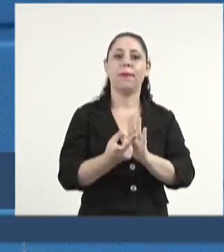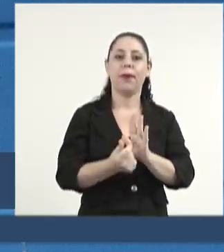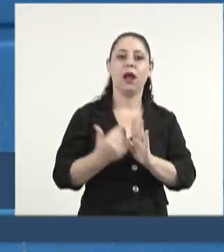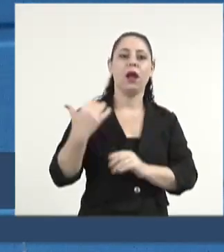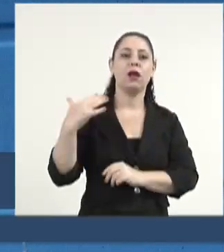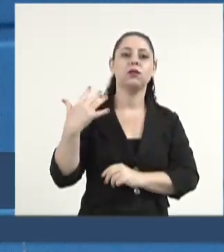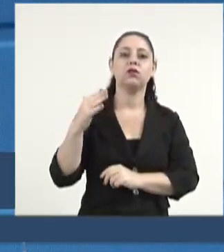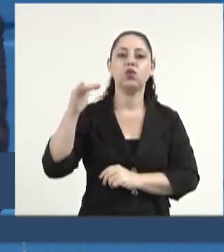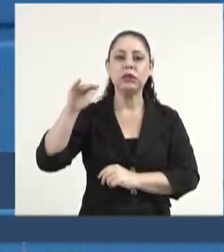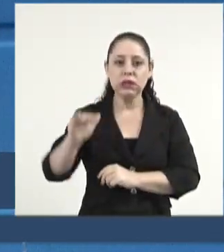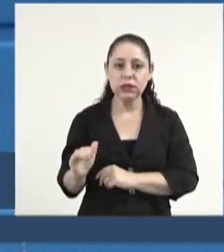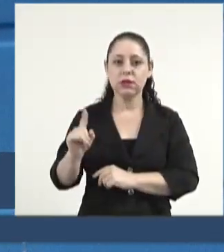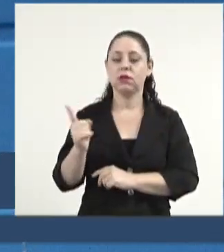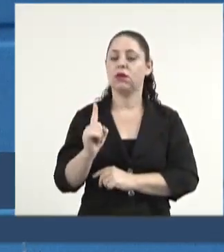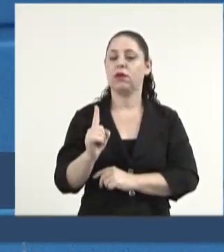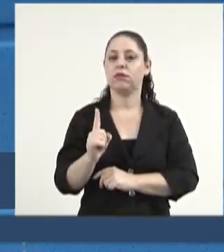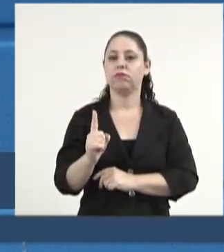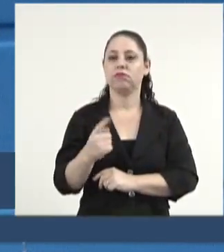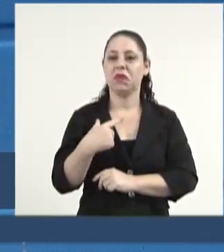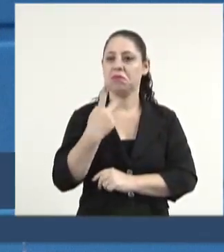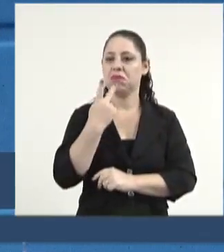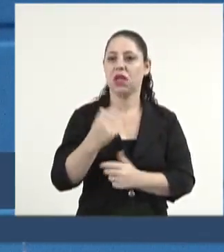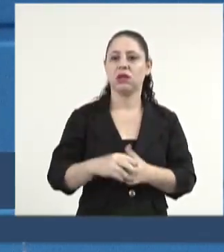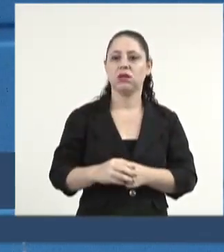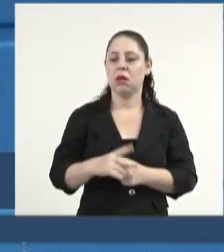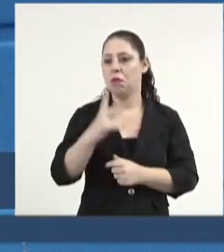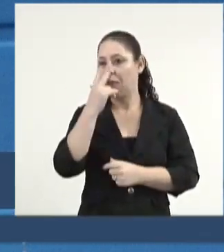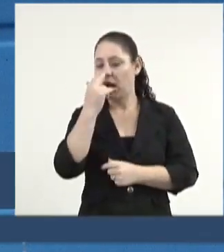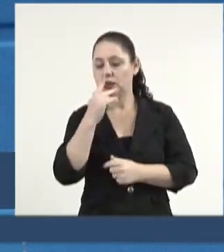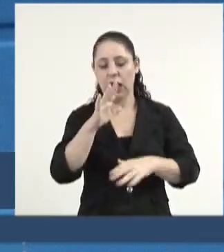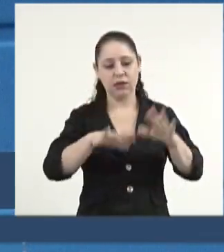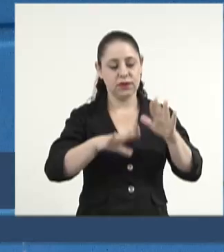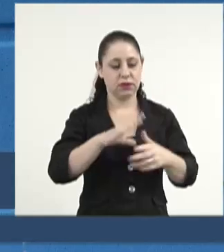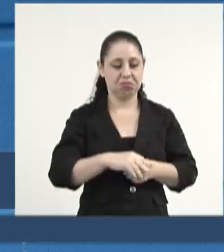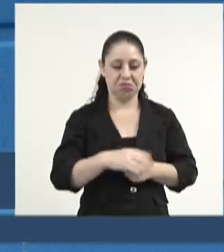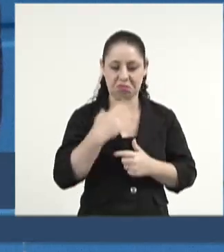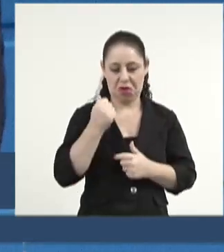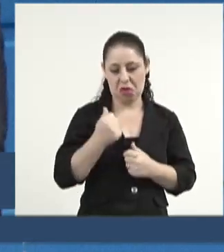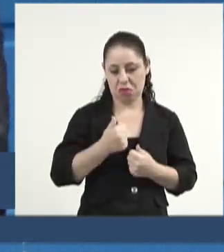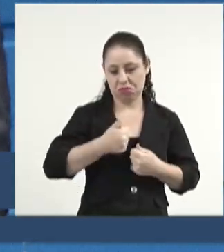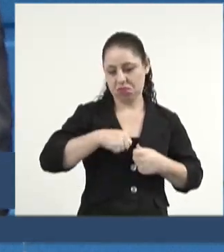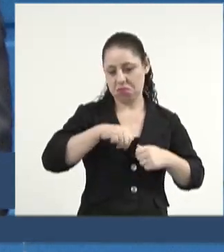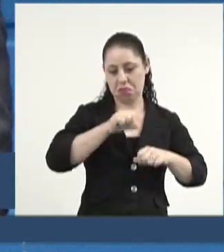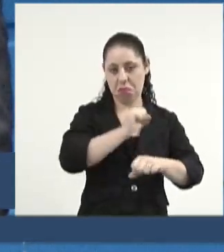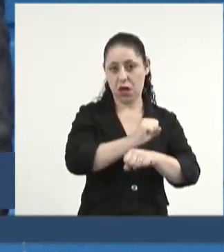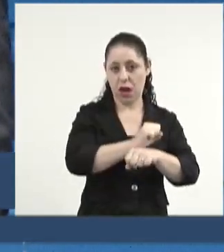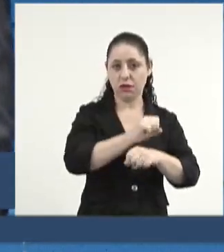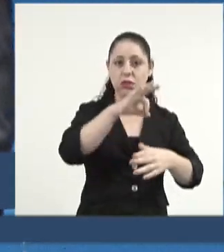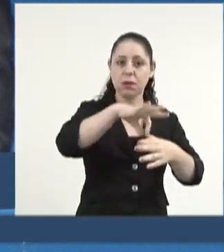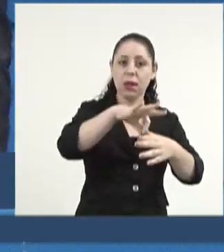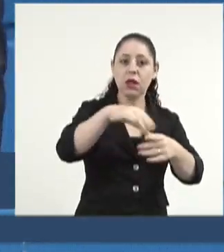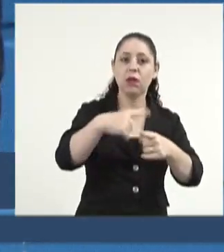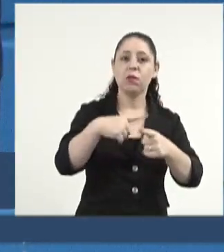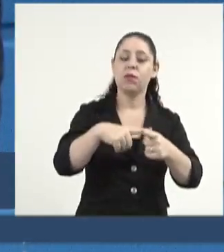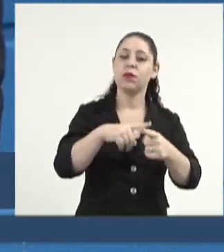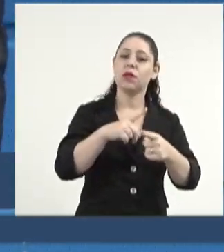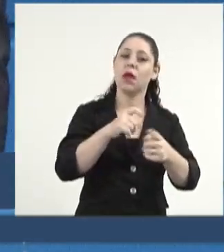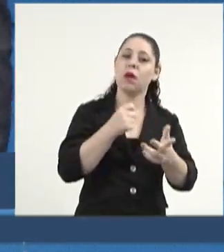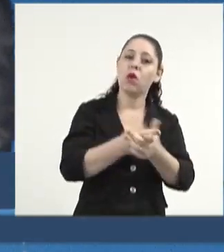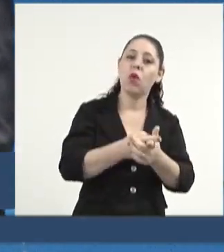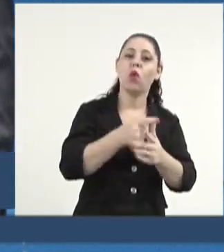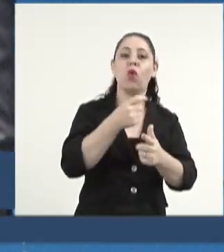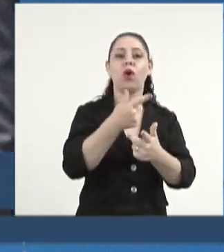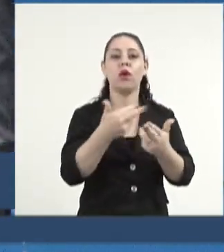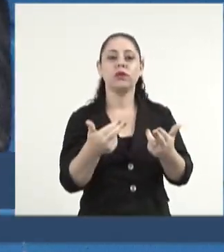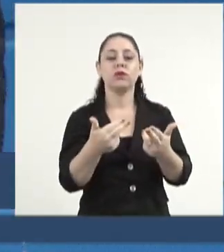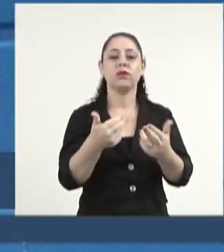da commodity. Então, não vale a pena mais produzir, em muitos casos. E se você olha o custo de produção, você